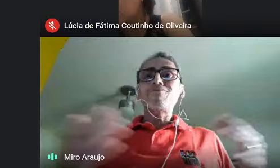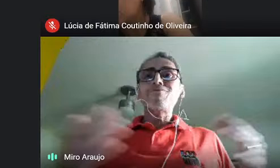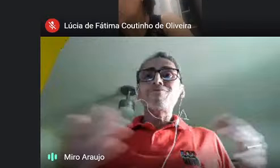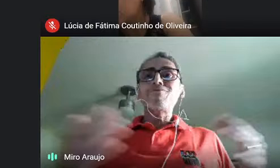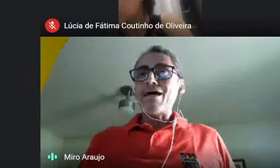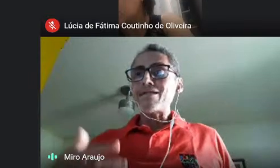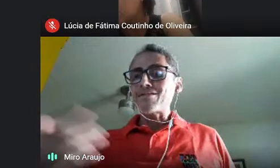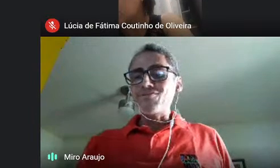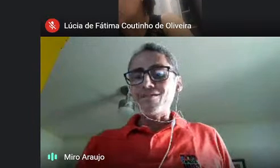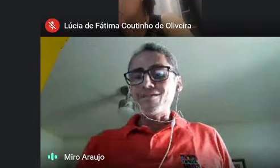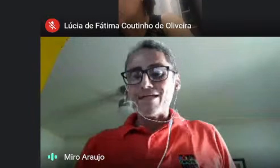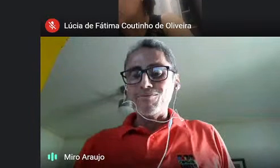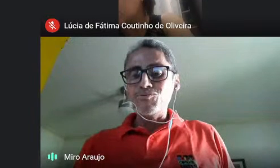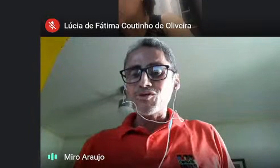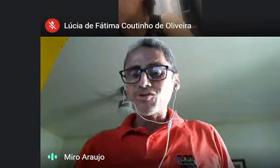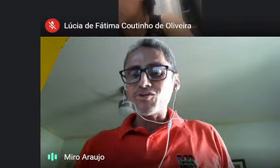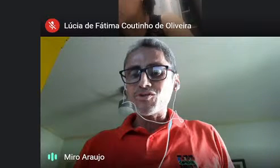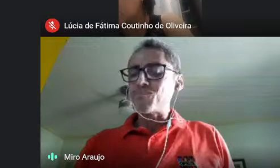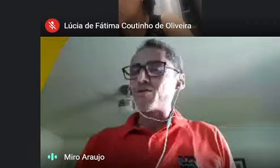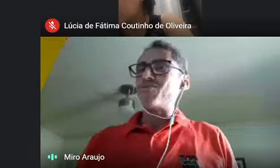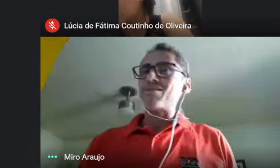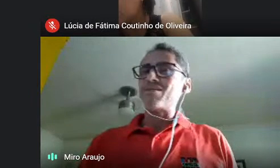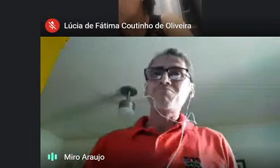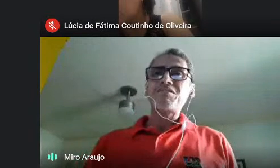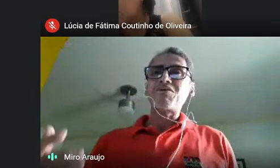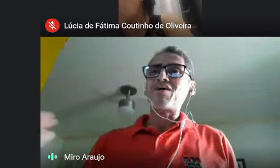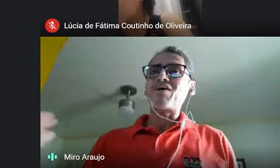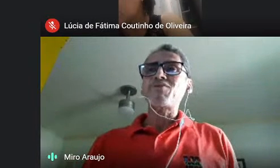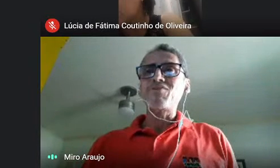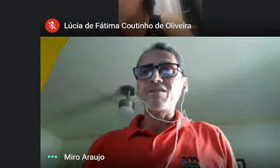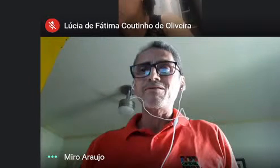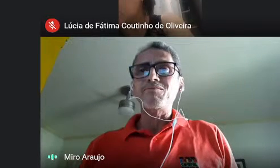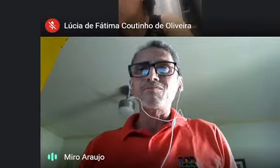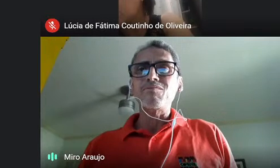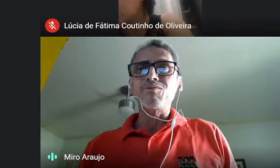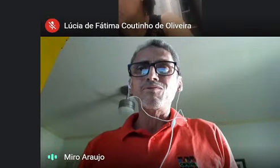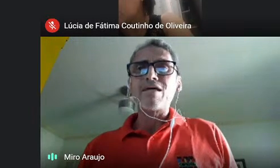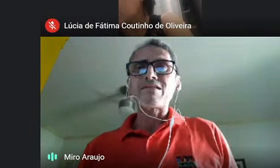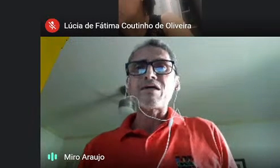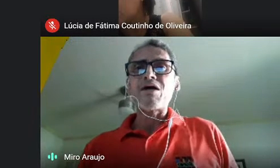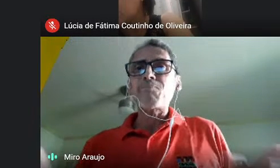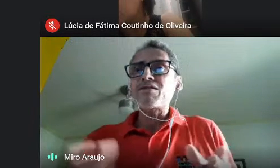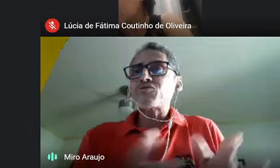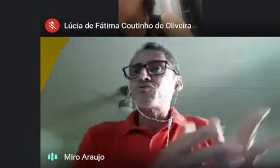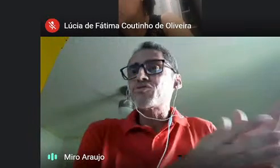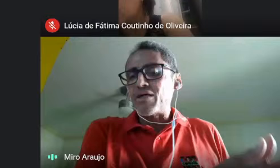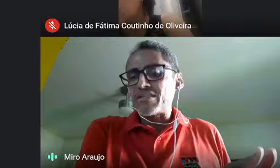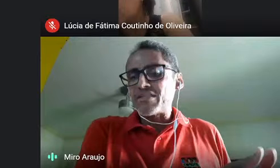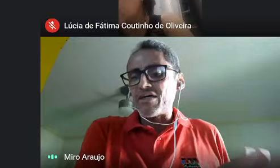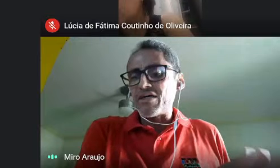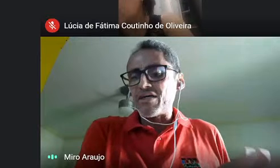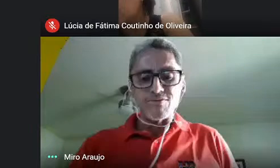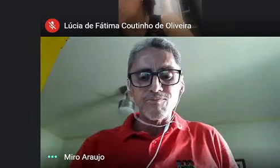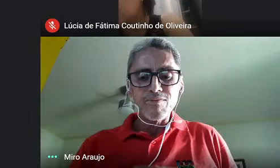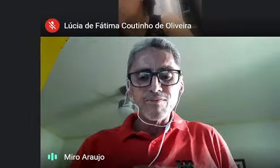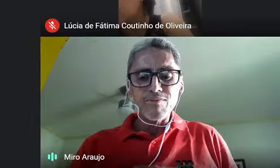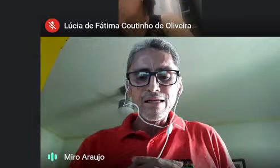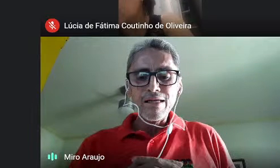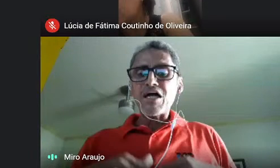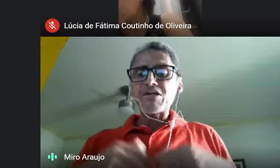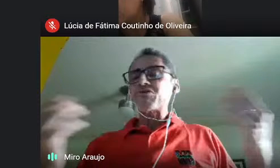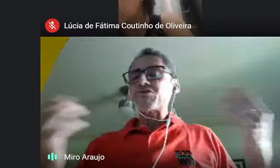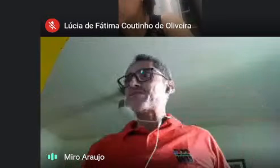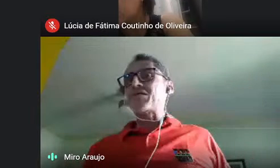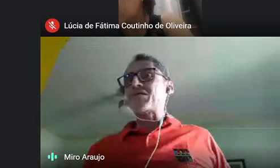uma relatividade muito fácil de prevenção, seria fácil prevenir um IST apenas com o uso de preservativo. Um